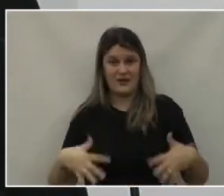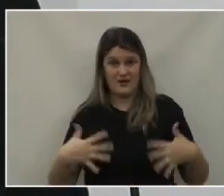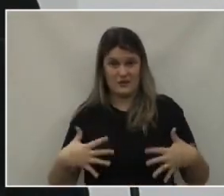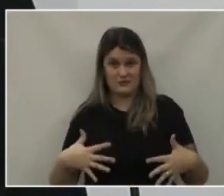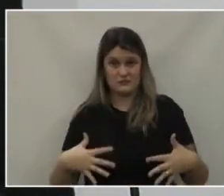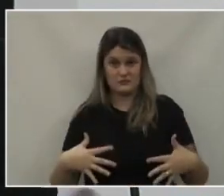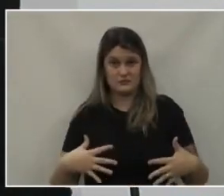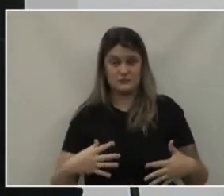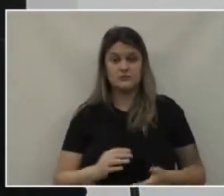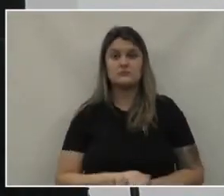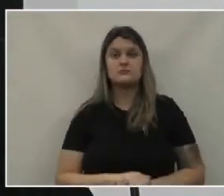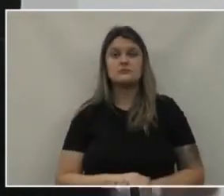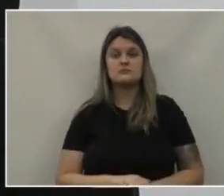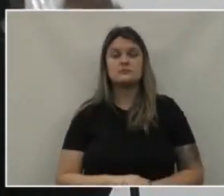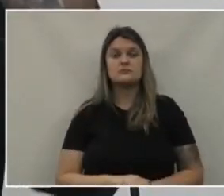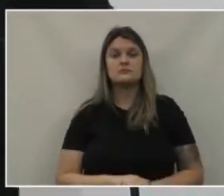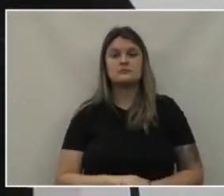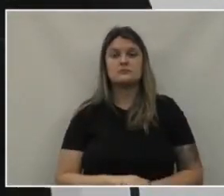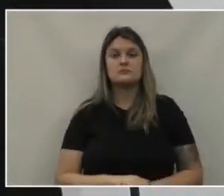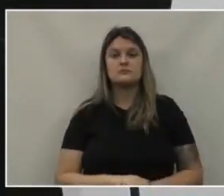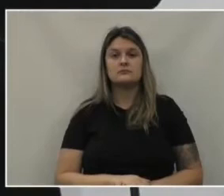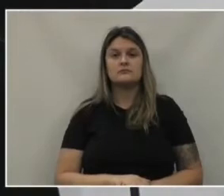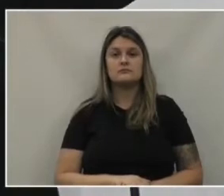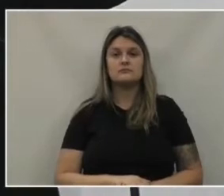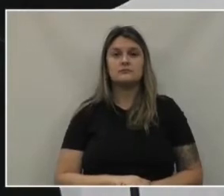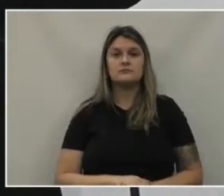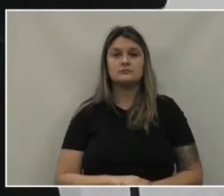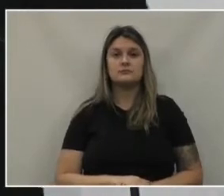nesse momento. Por quê?